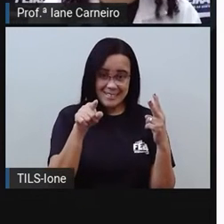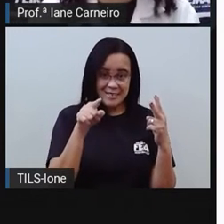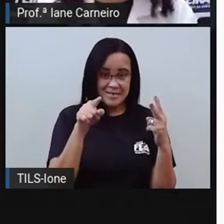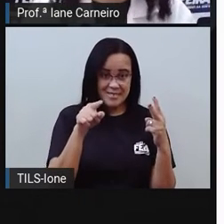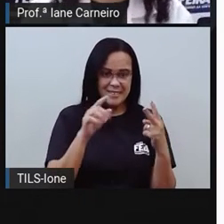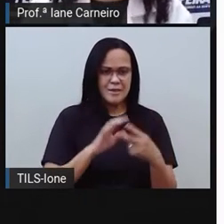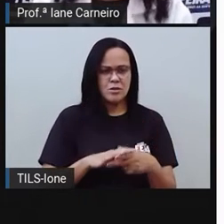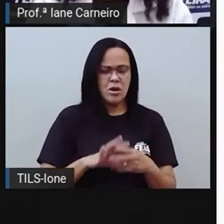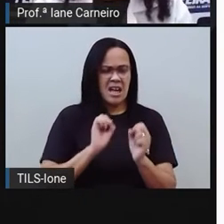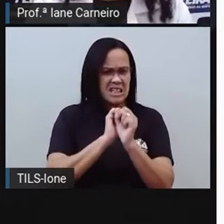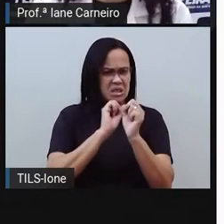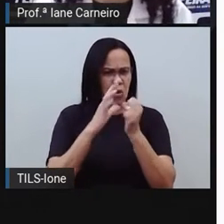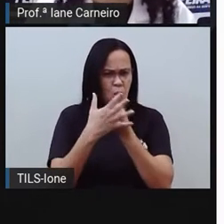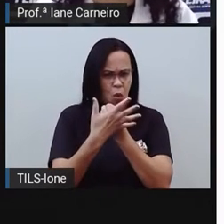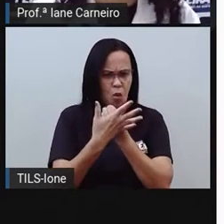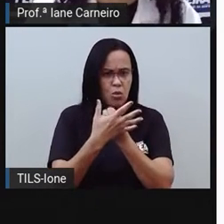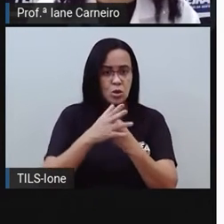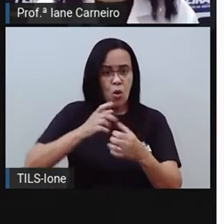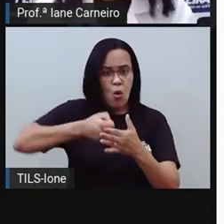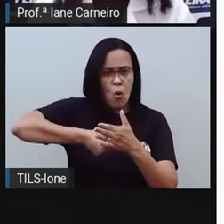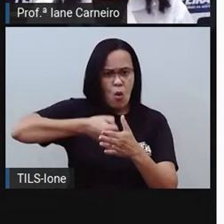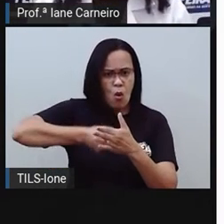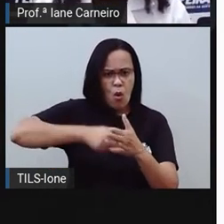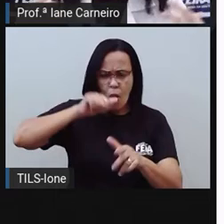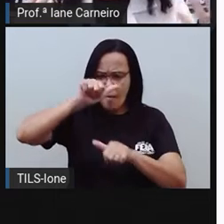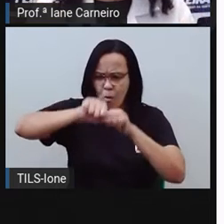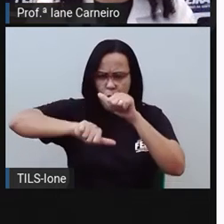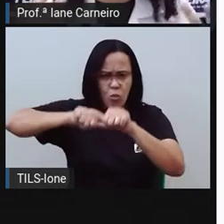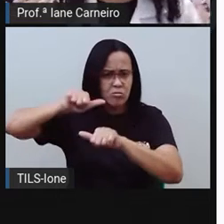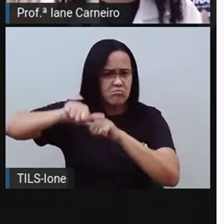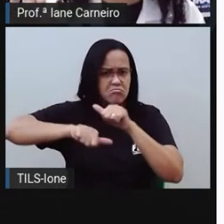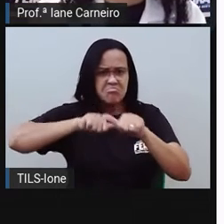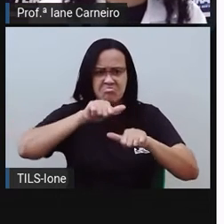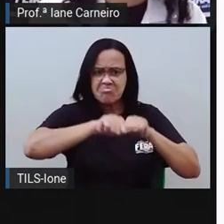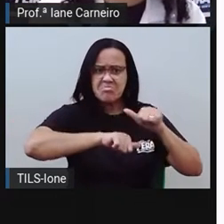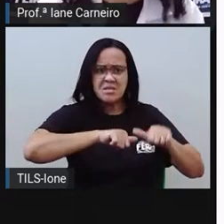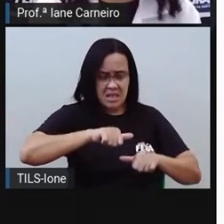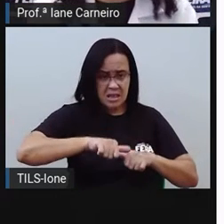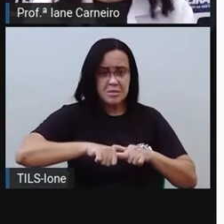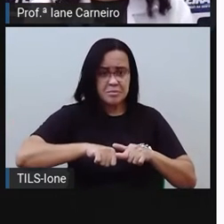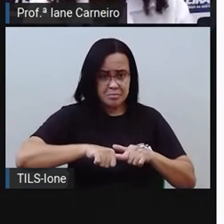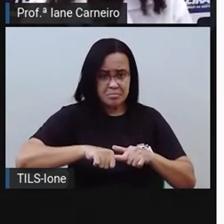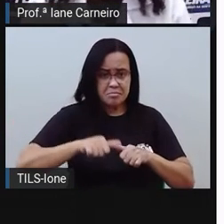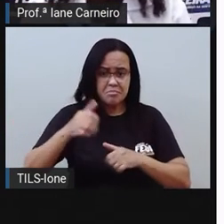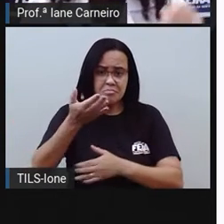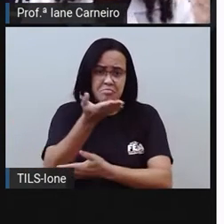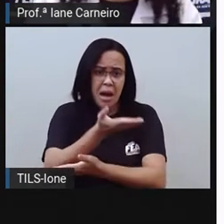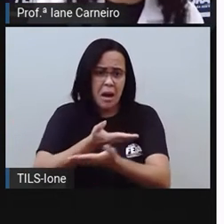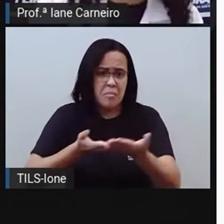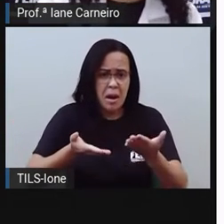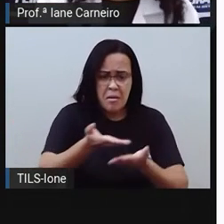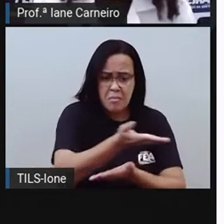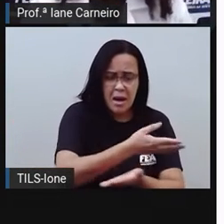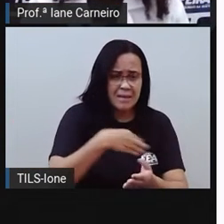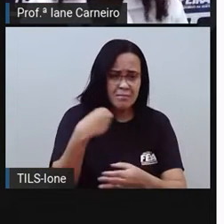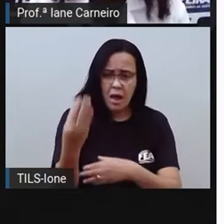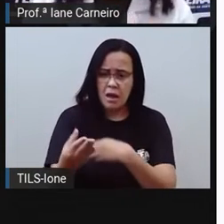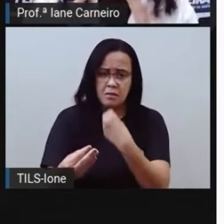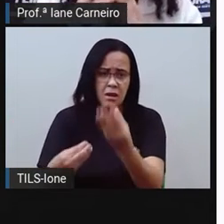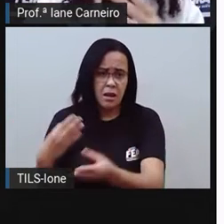mudar a forma de conviver, né? A gente foi obrigado a parar de compartilhar brinquedos,